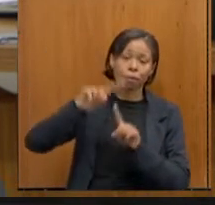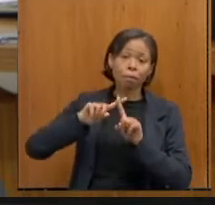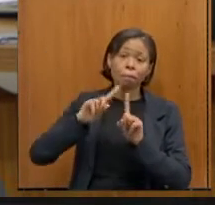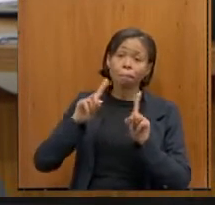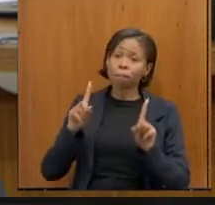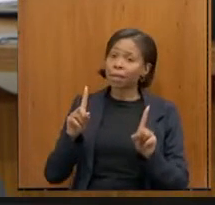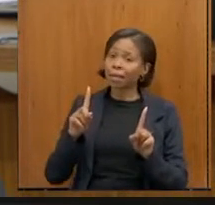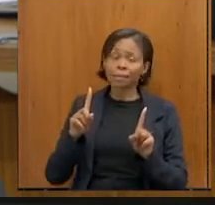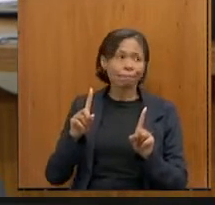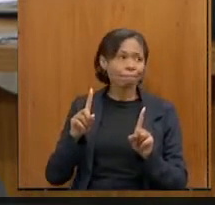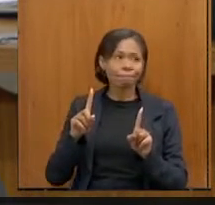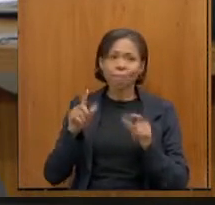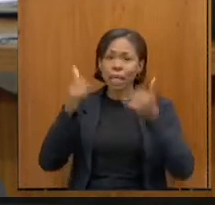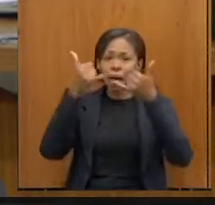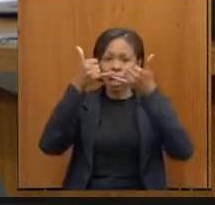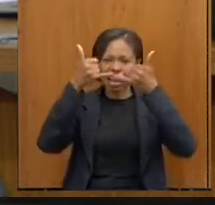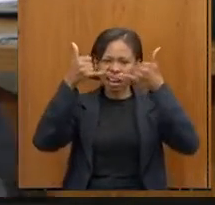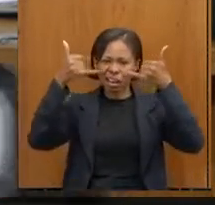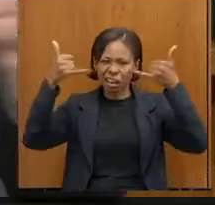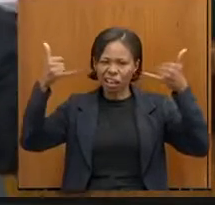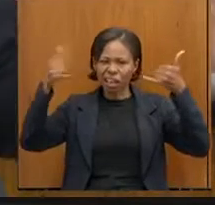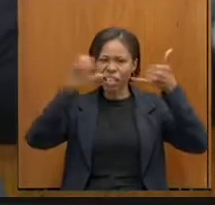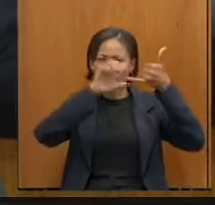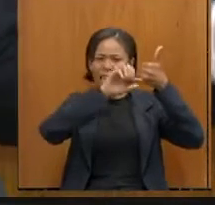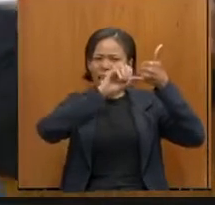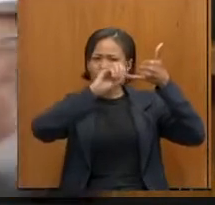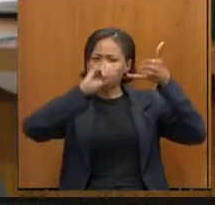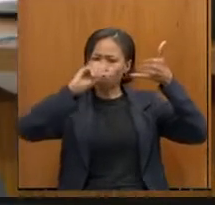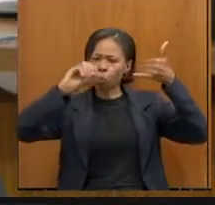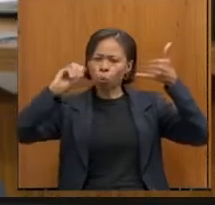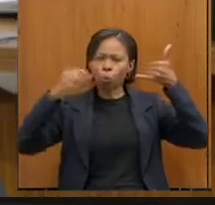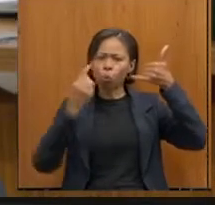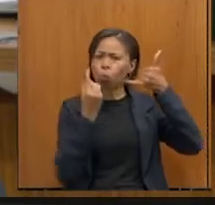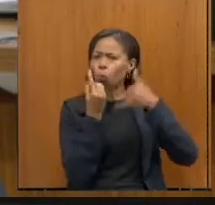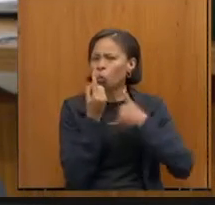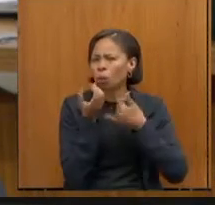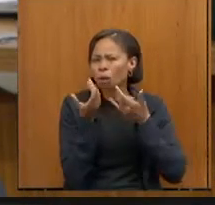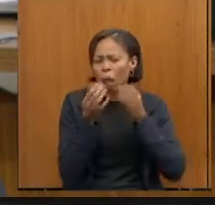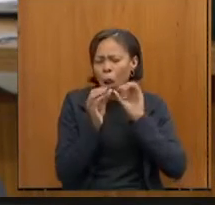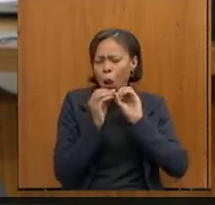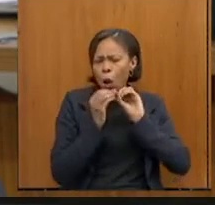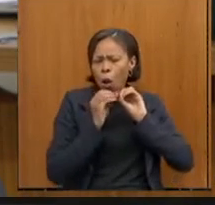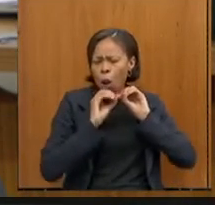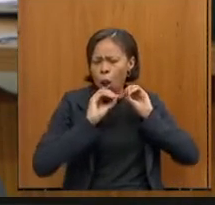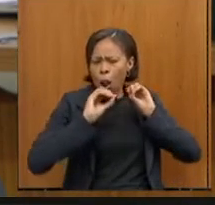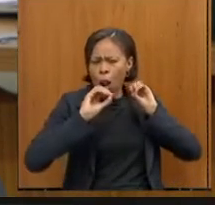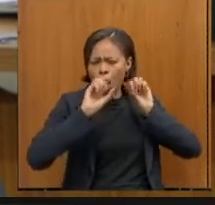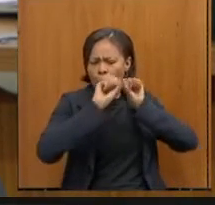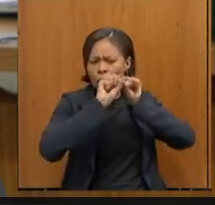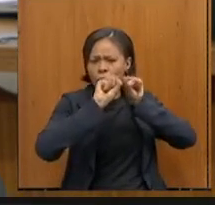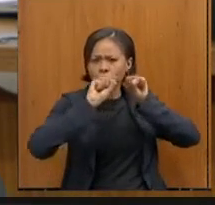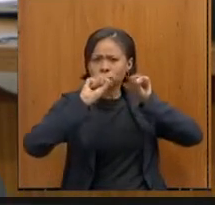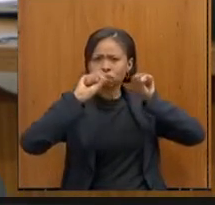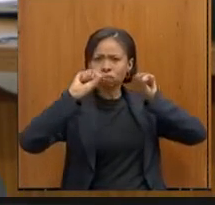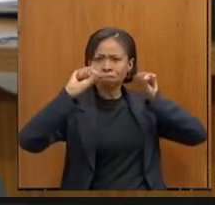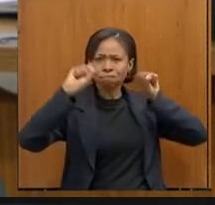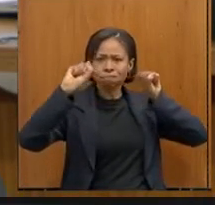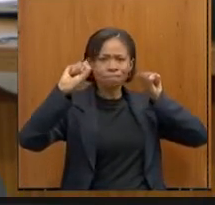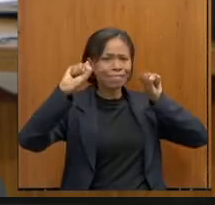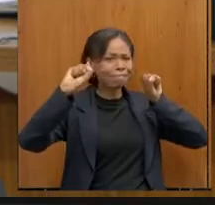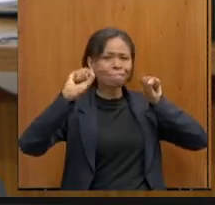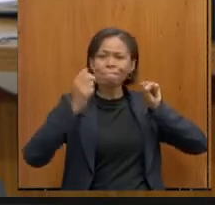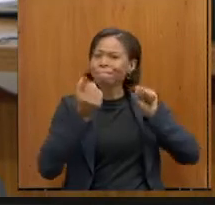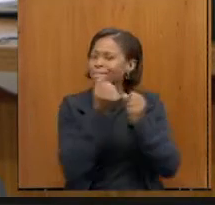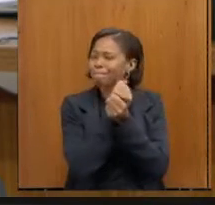tem a rede que nós temos que é uma rede monofásica com alimentadores muito longos ela não tem capacidade